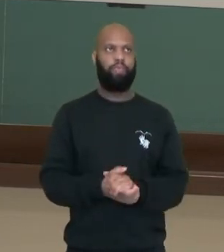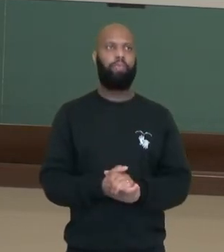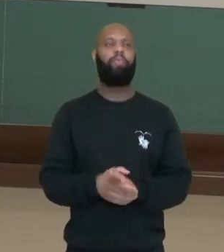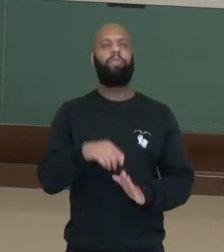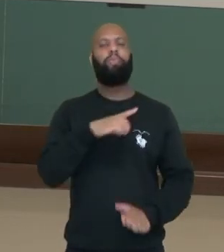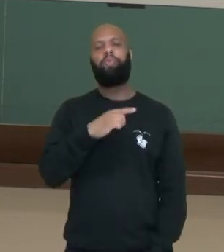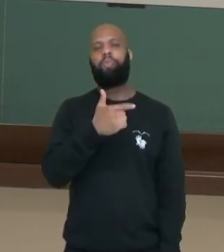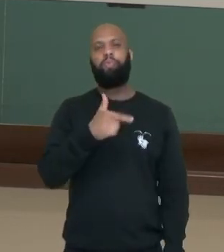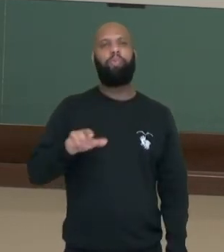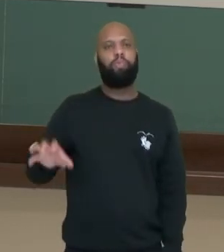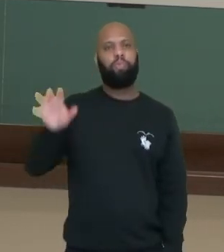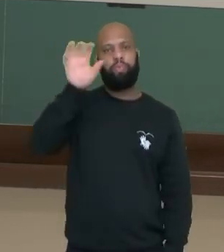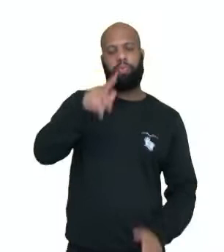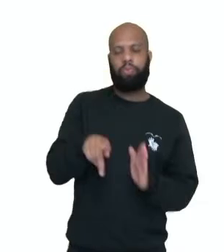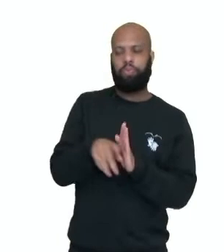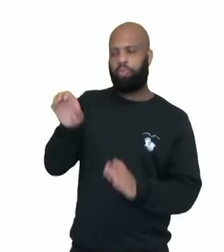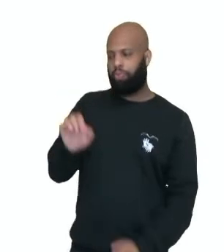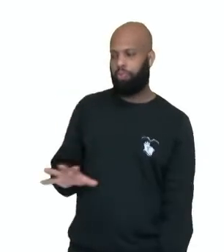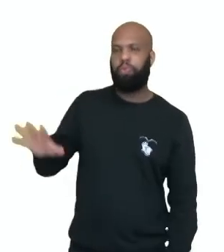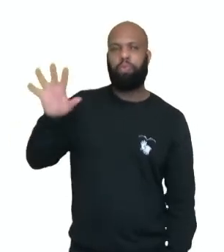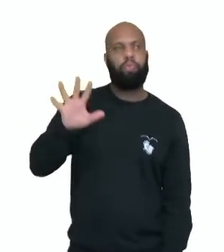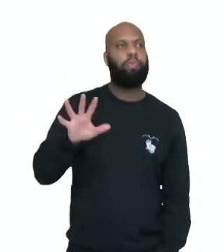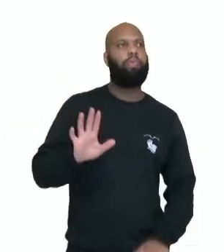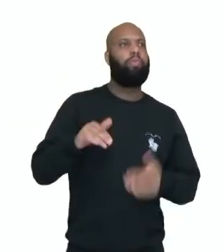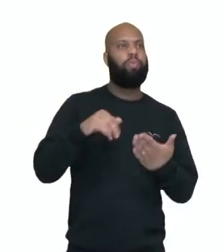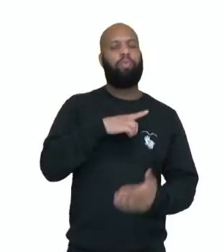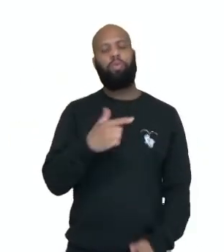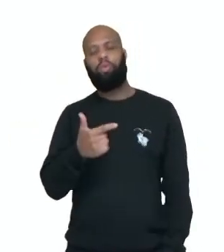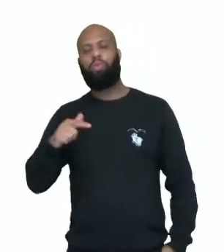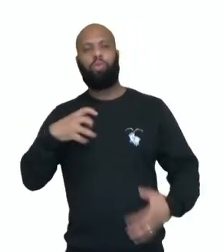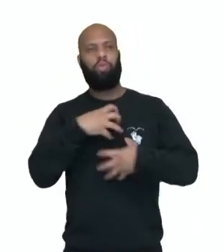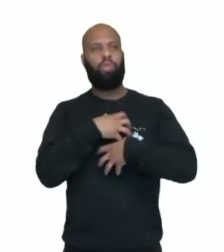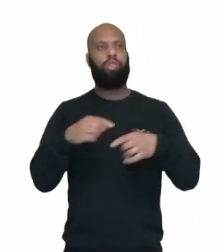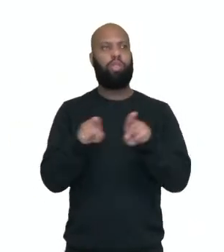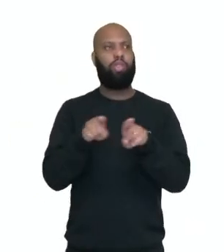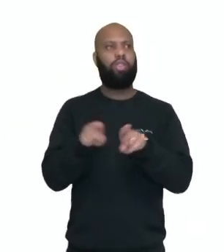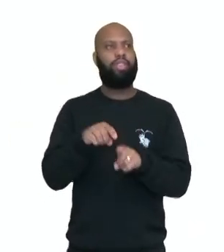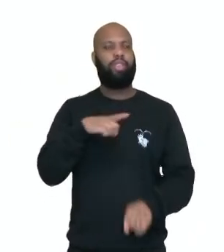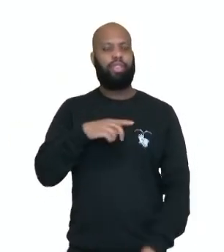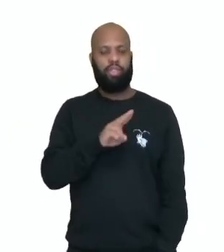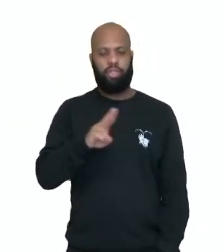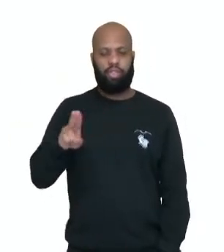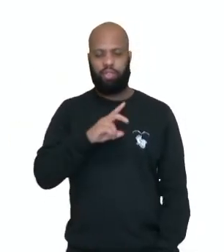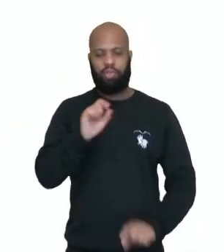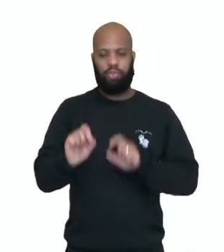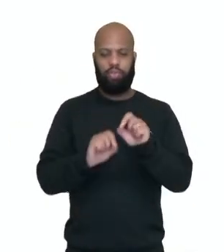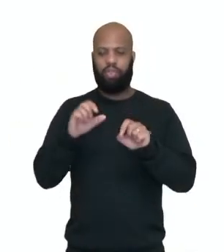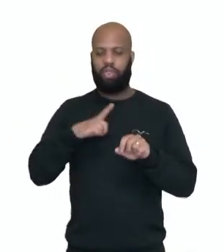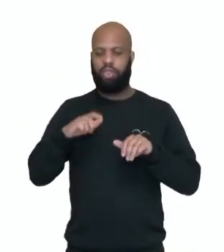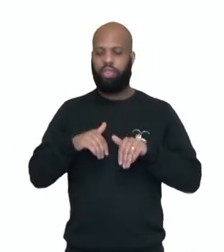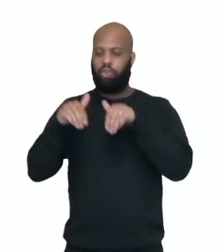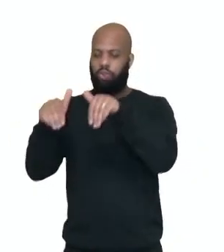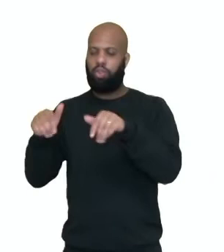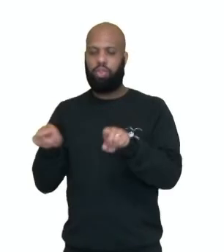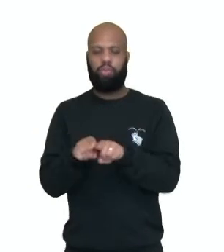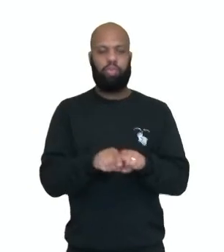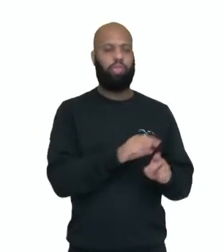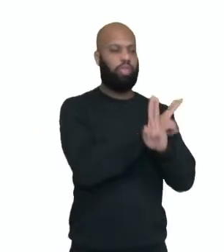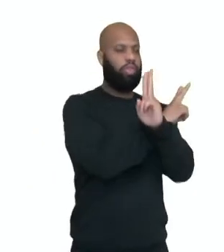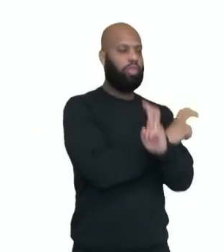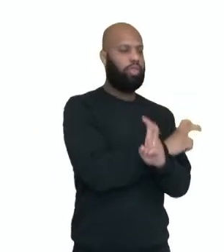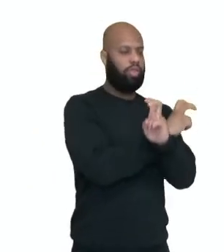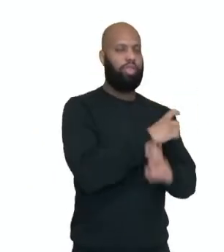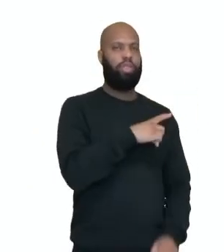Uma outra região da Oceania. Uma outra forma de classificar é dividindo Austrália e Nova Zelândia e